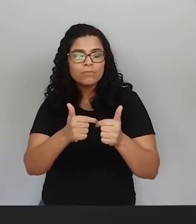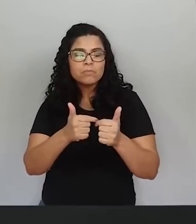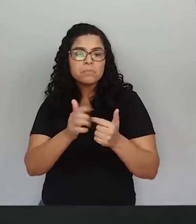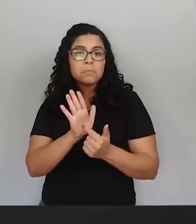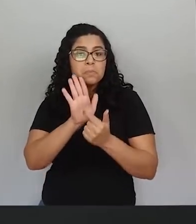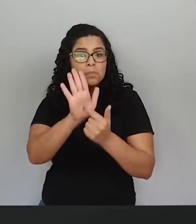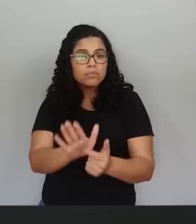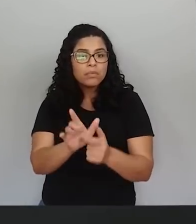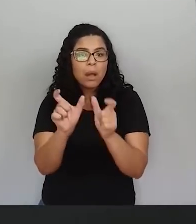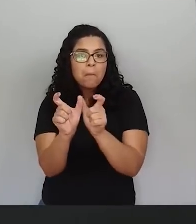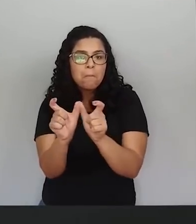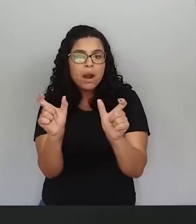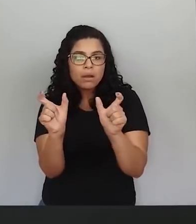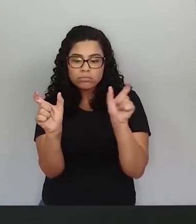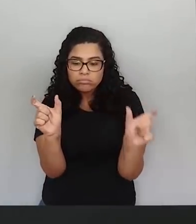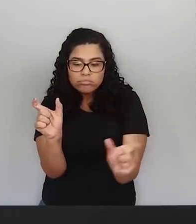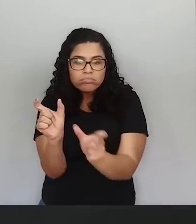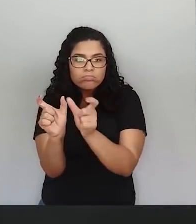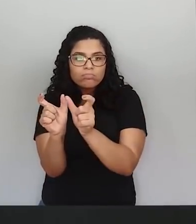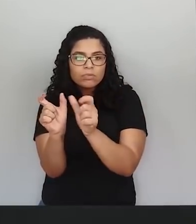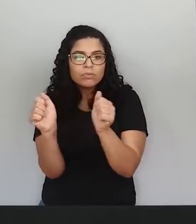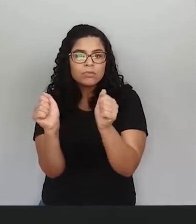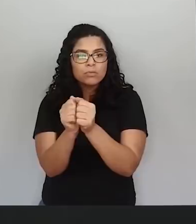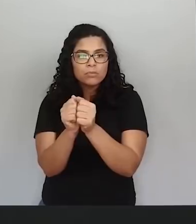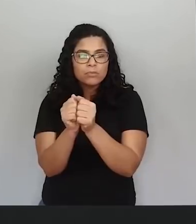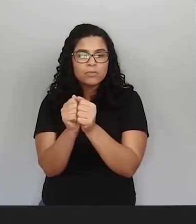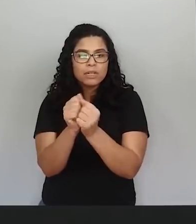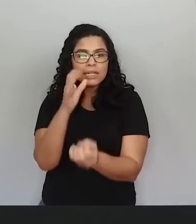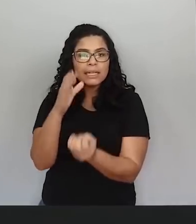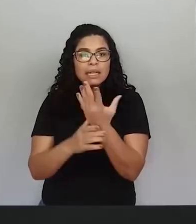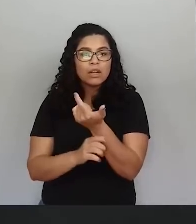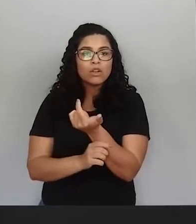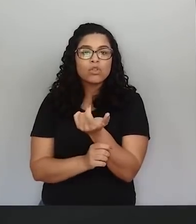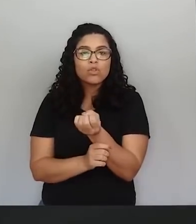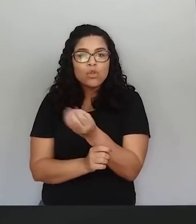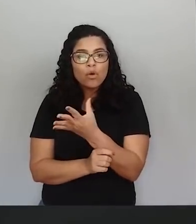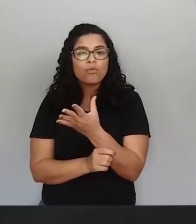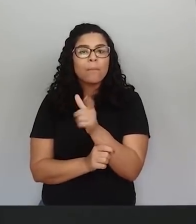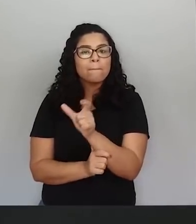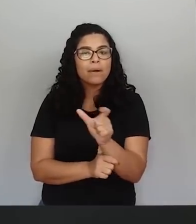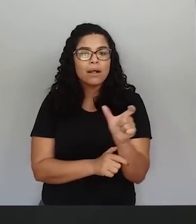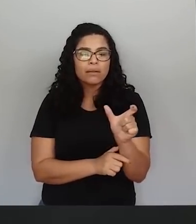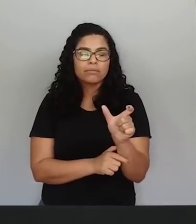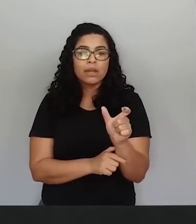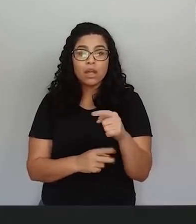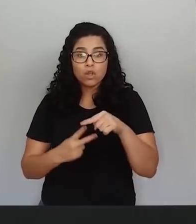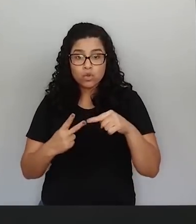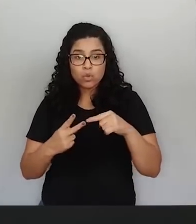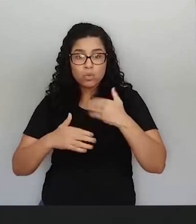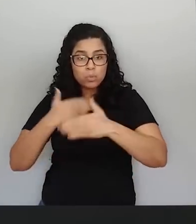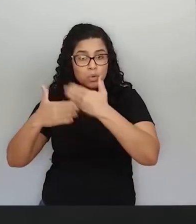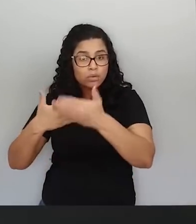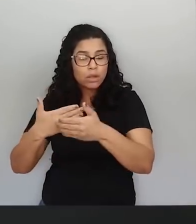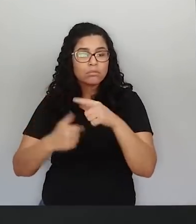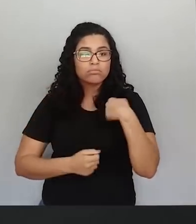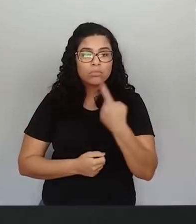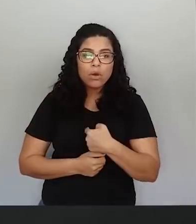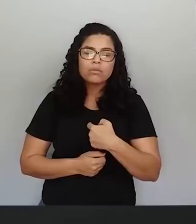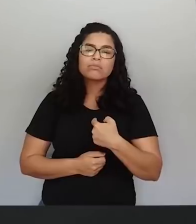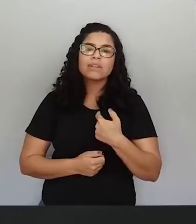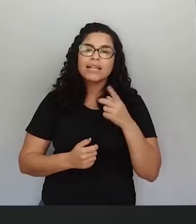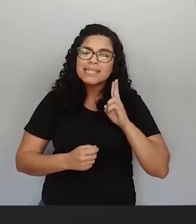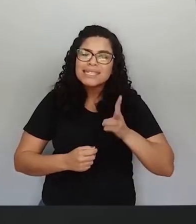neologismos, então um recurso literário também comum para alguns escritores. Outros processos que geram dúvida e as pessoas pensam até